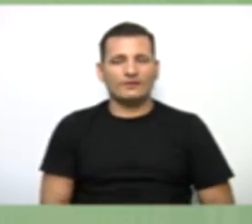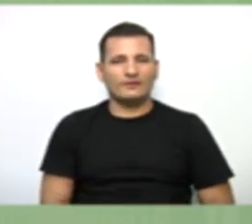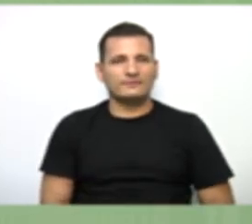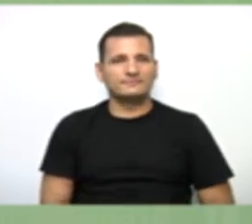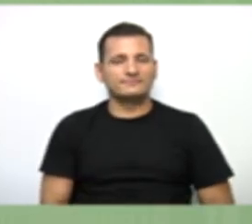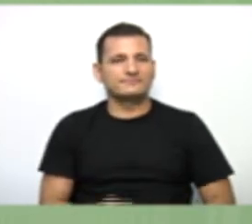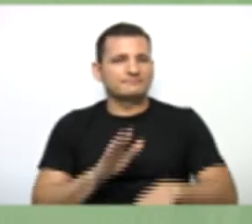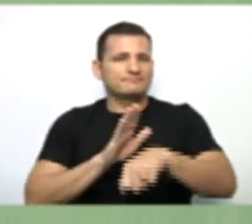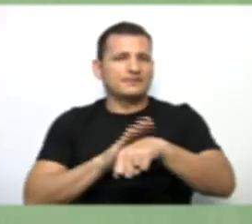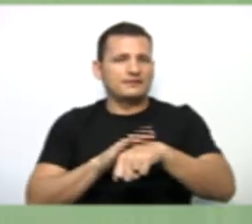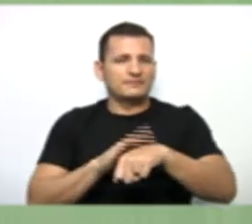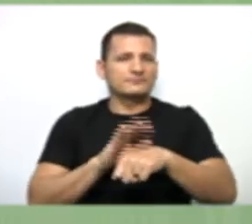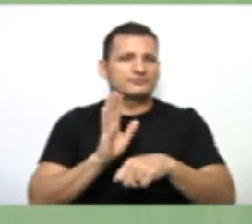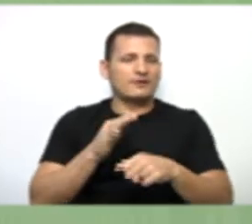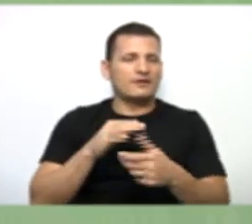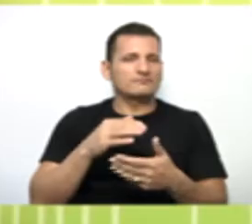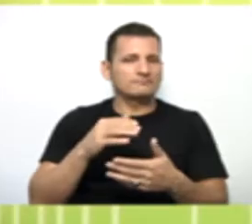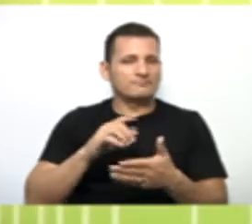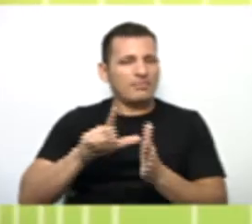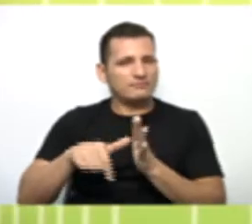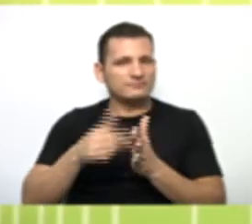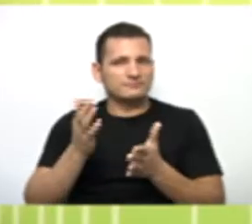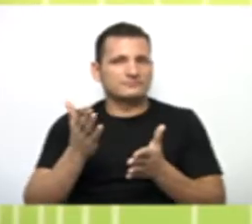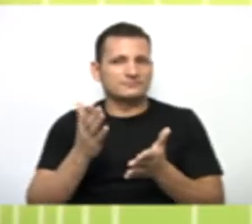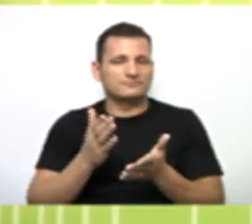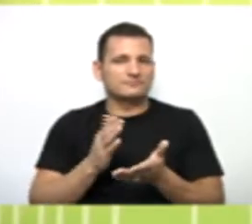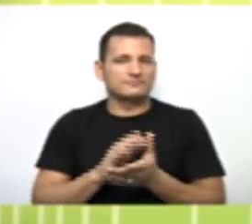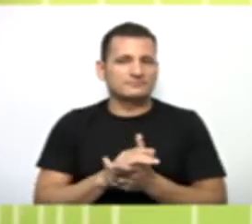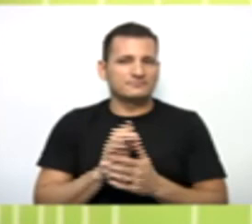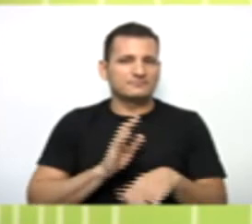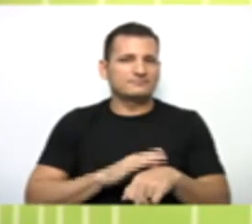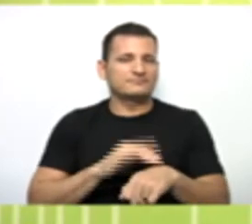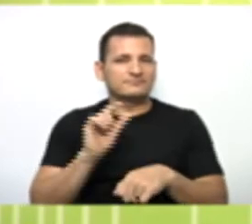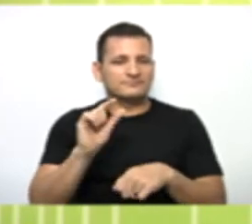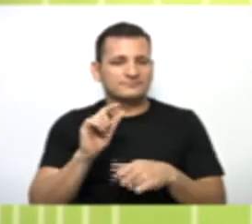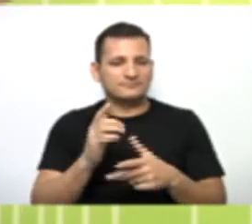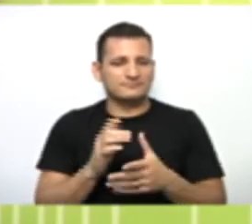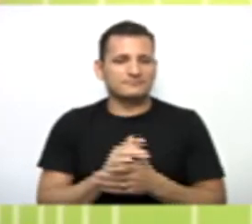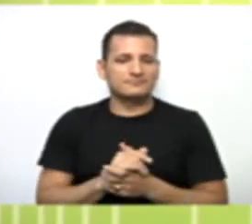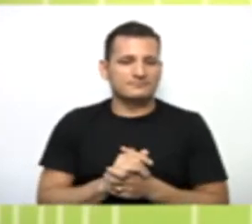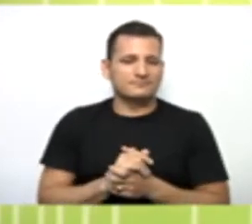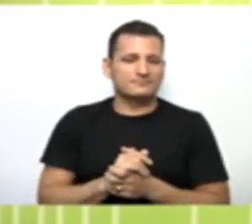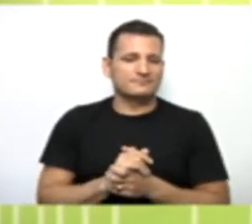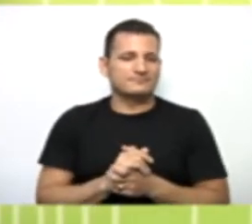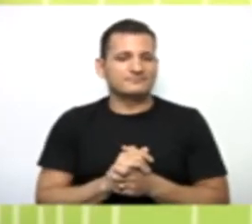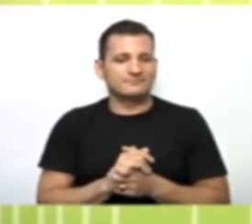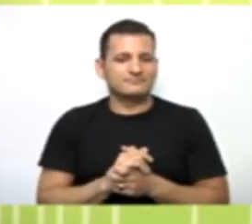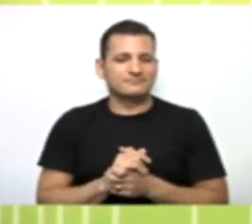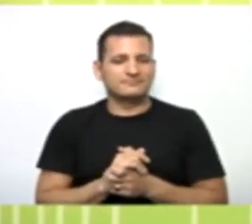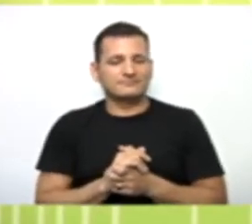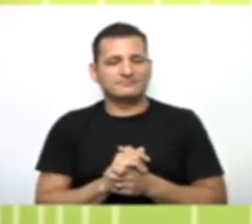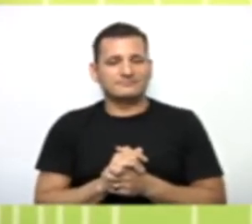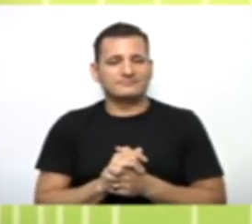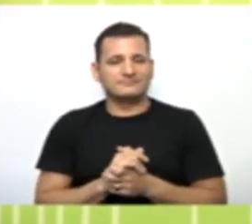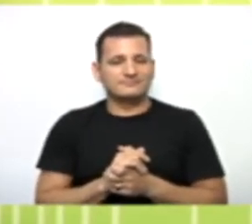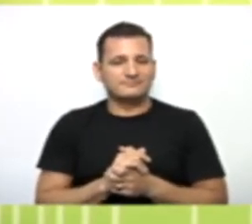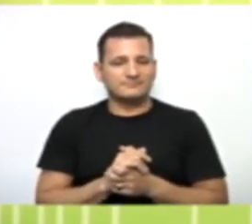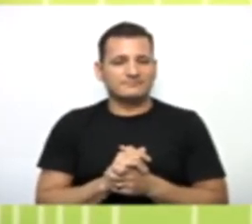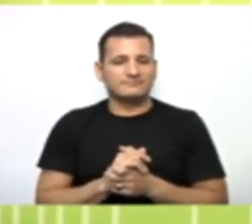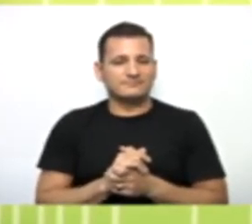passando tempo, tá correndo, não tem como esperar não. Apesar de eu estar enrolando aqui para ver se aparece alguma ali, né,